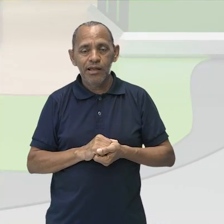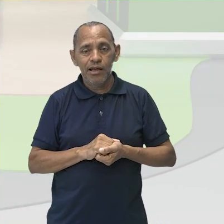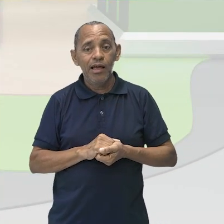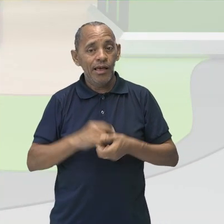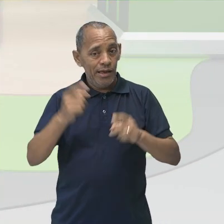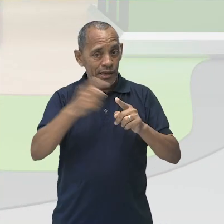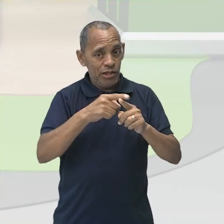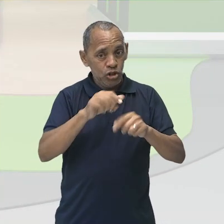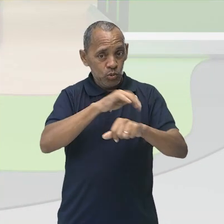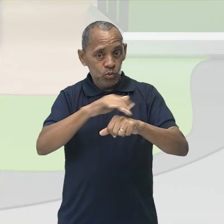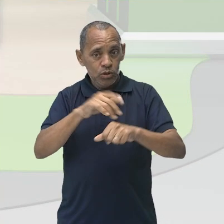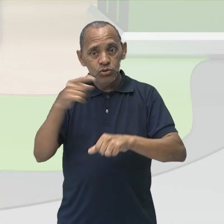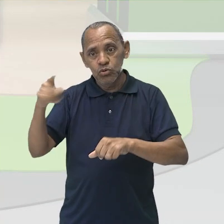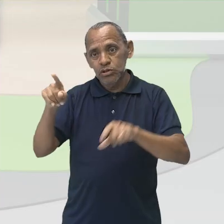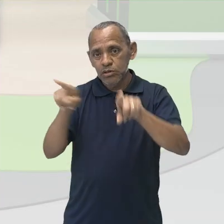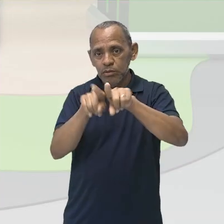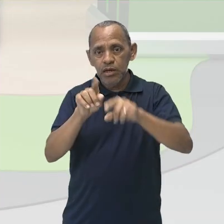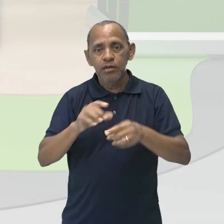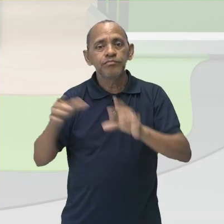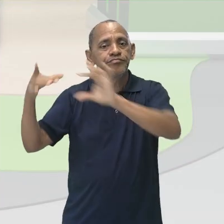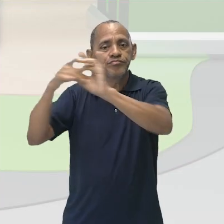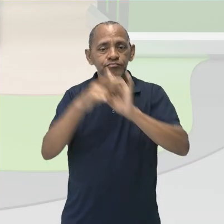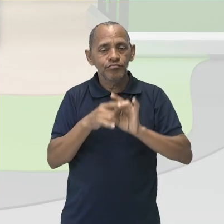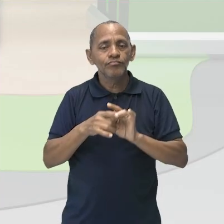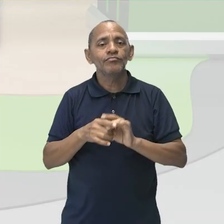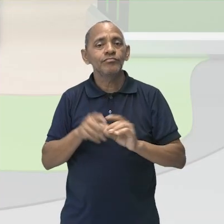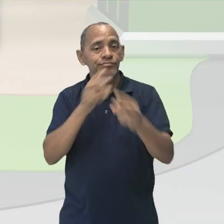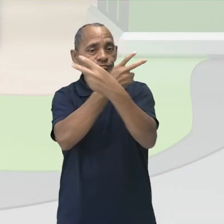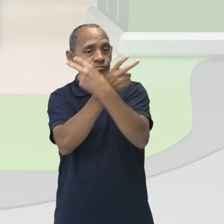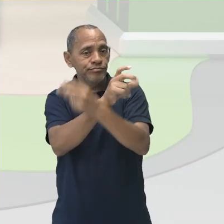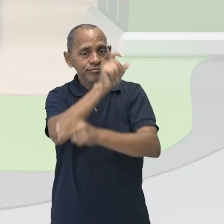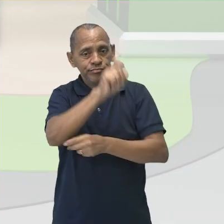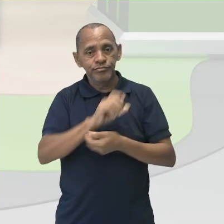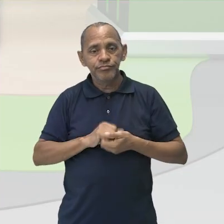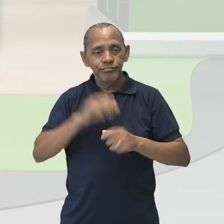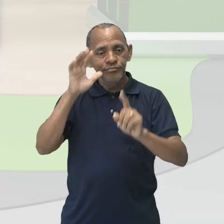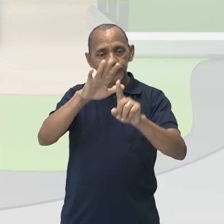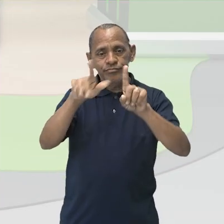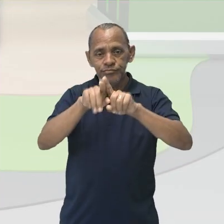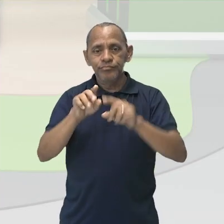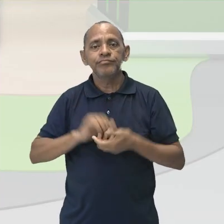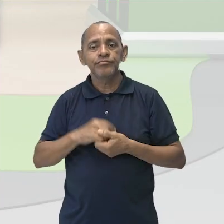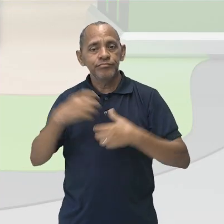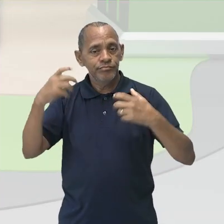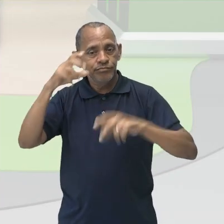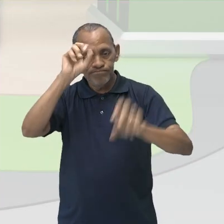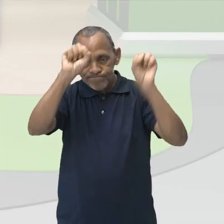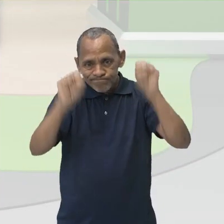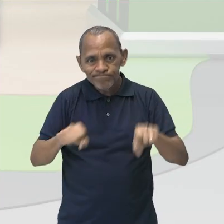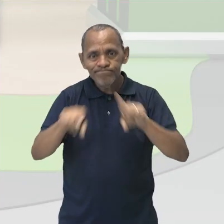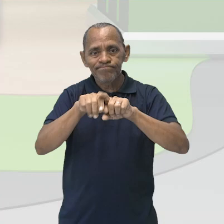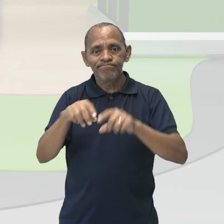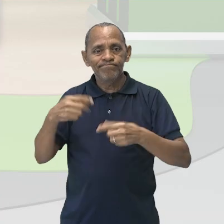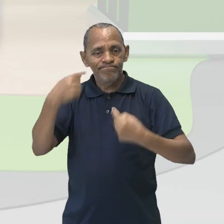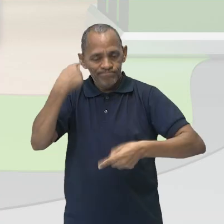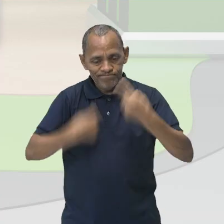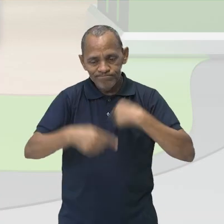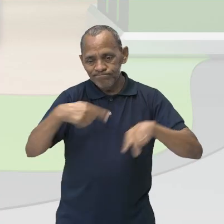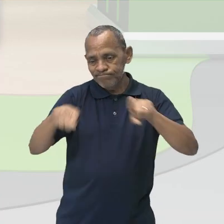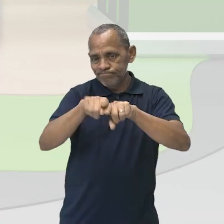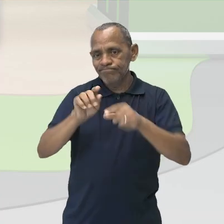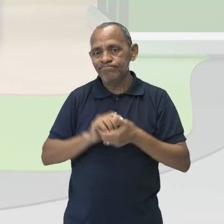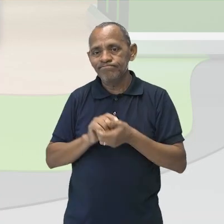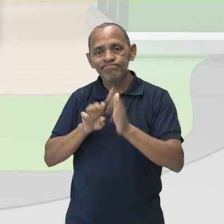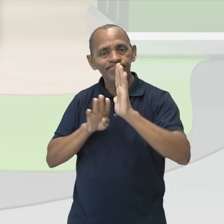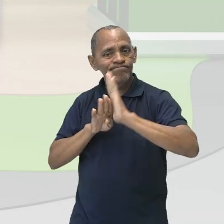gama-globulinemia, que é ligada ao cromossomo X. Afeta o sistema imunológico, resultando na ausência ou níveis